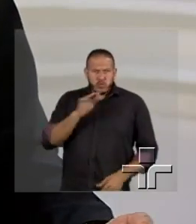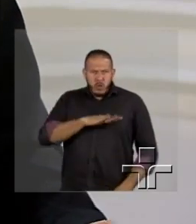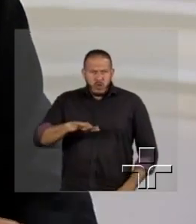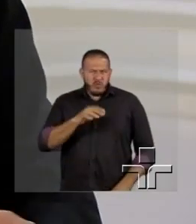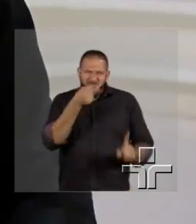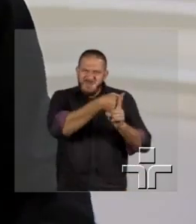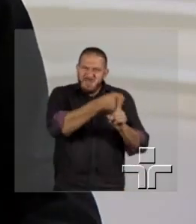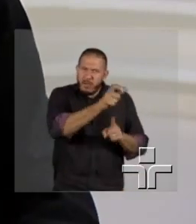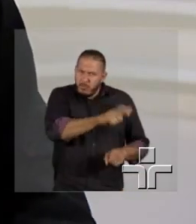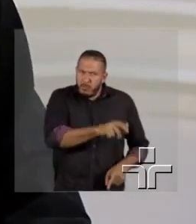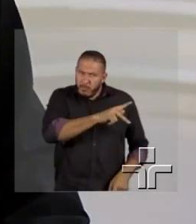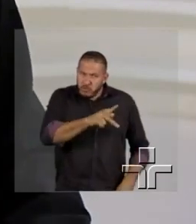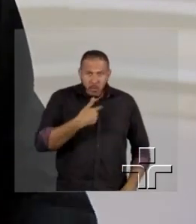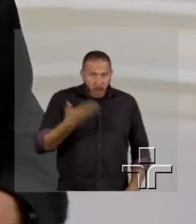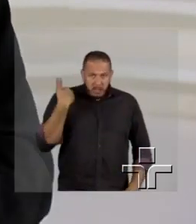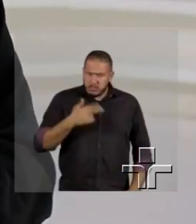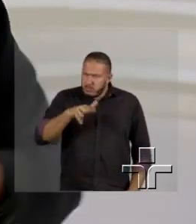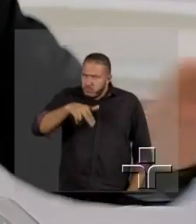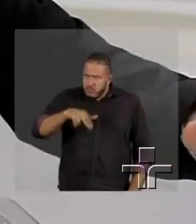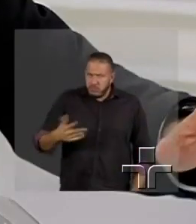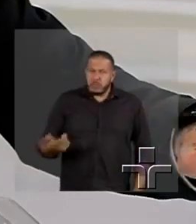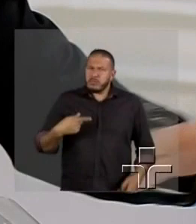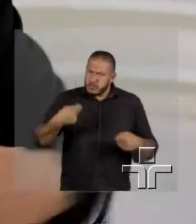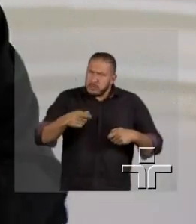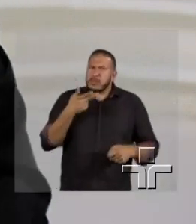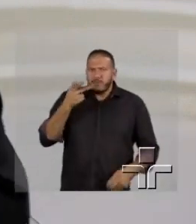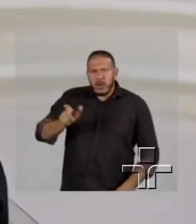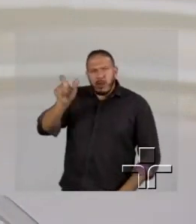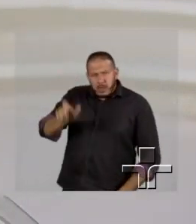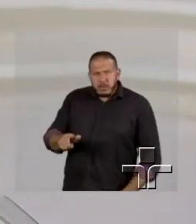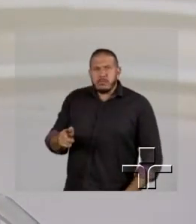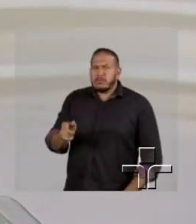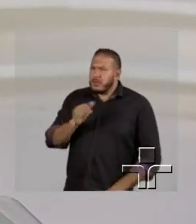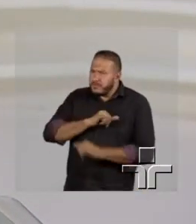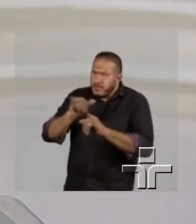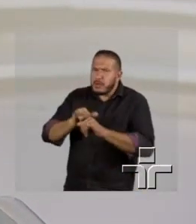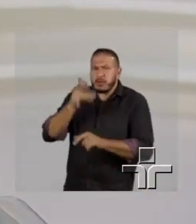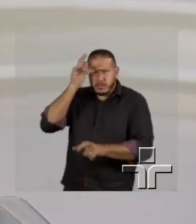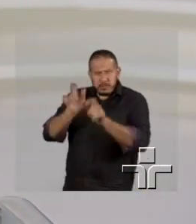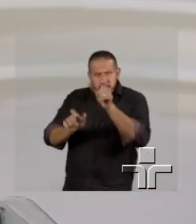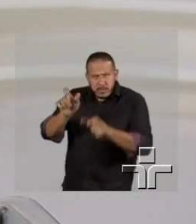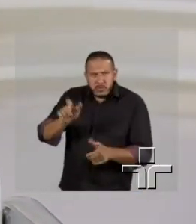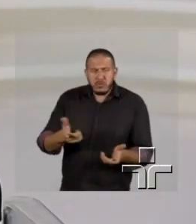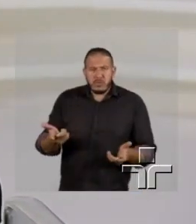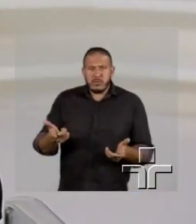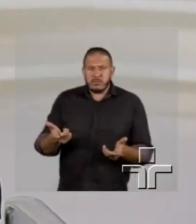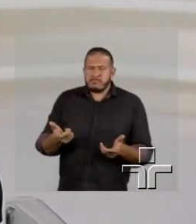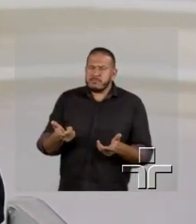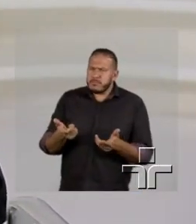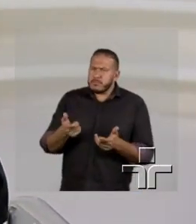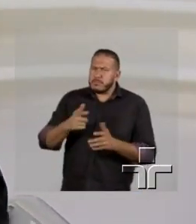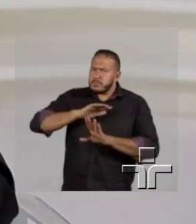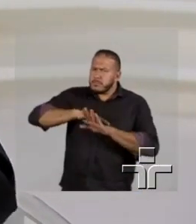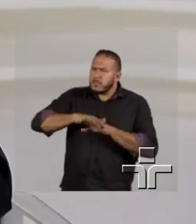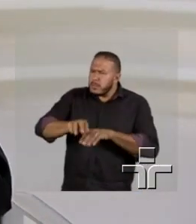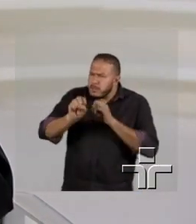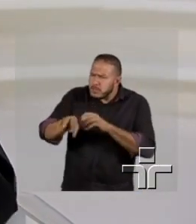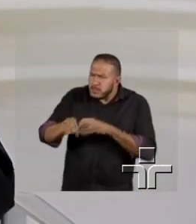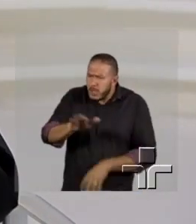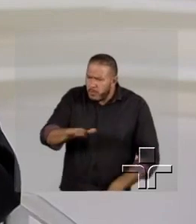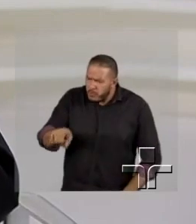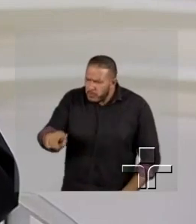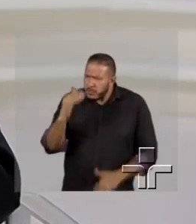Então, os professores eram pessoas de referência, né? Até hoje eu lembro disso, eram pessoas de referência. E você